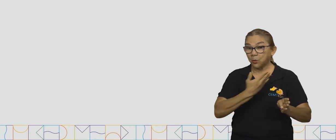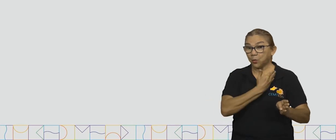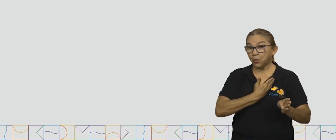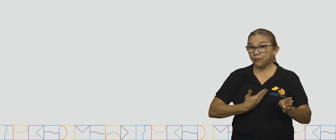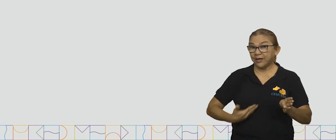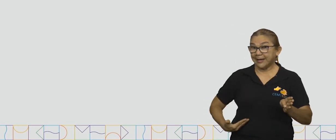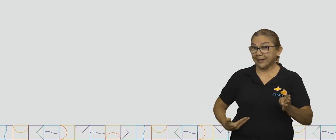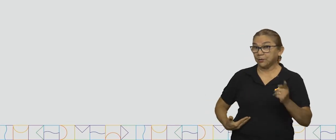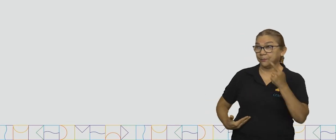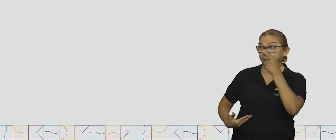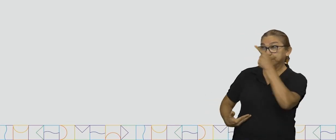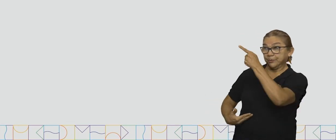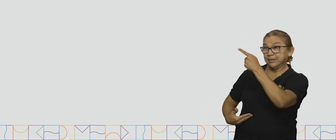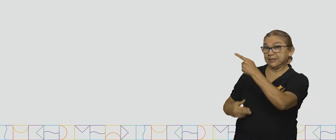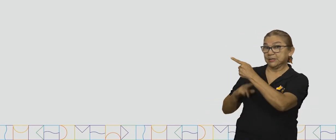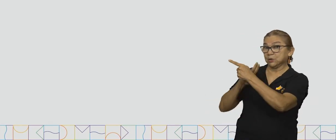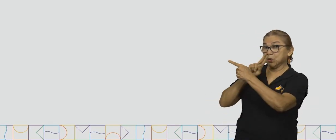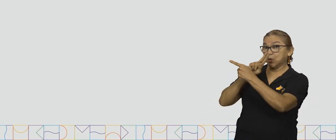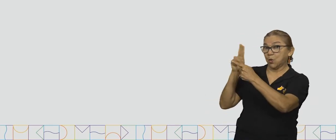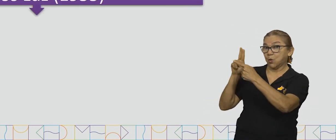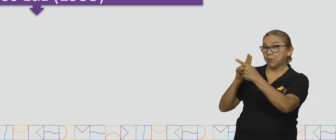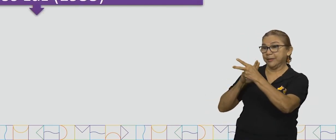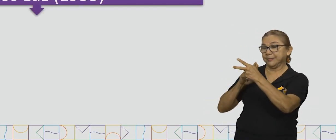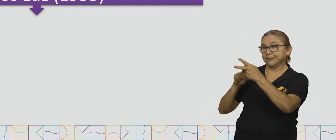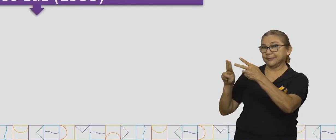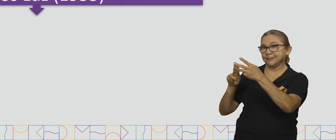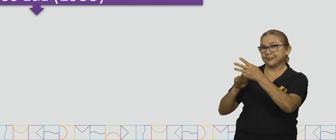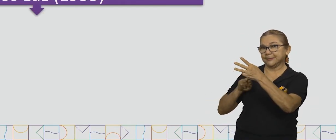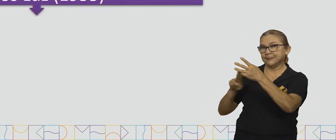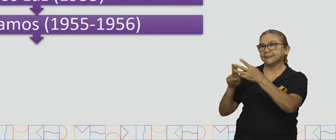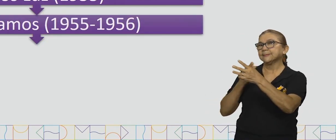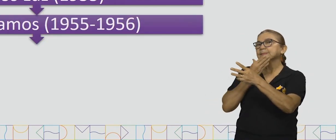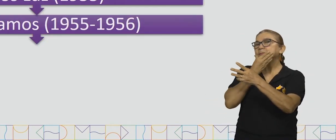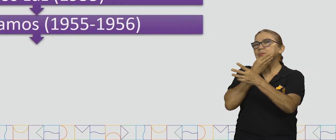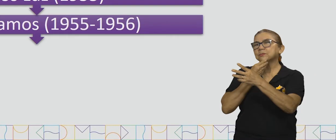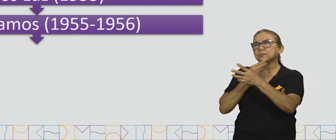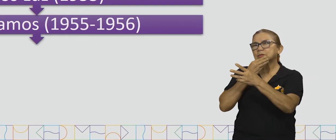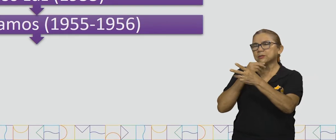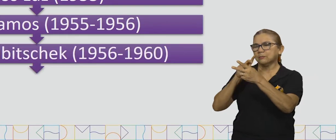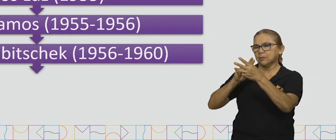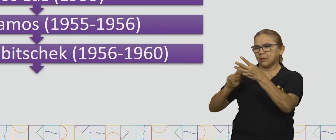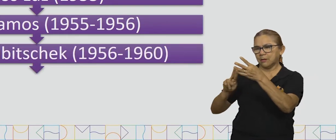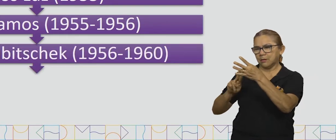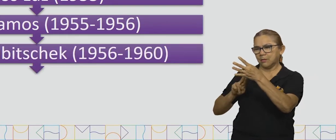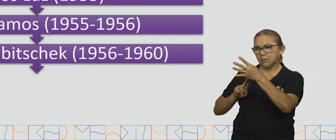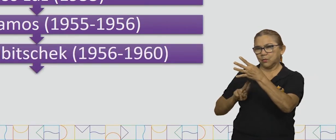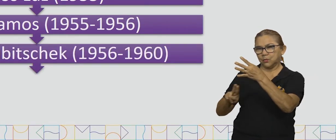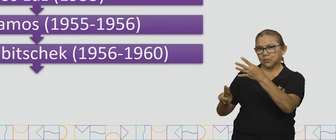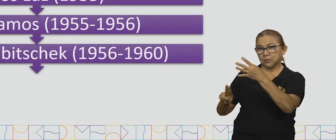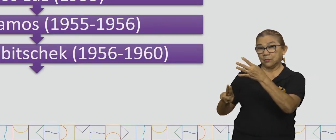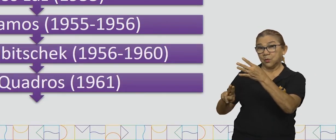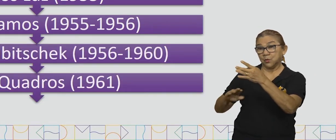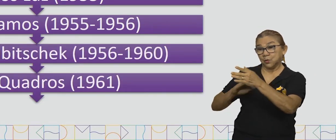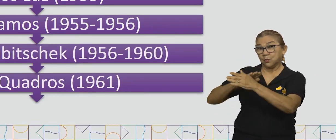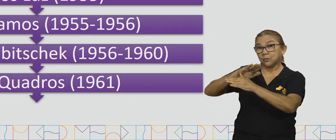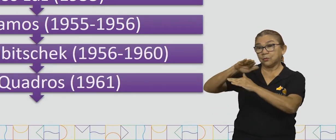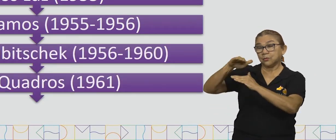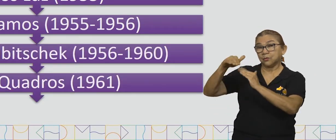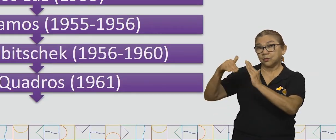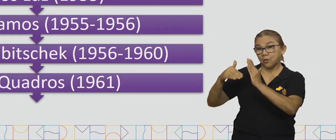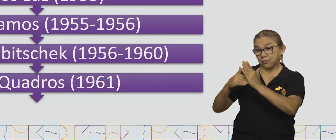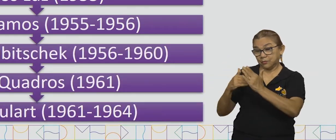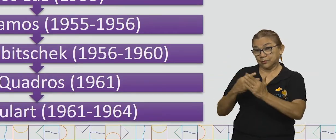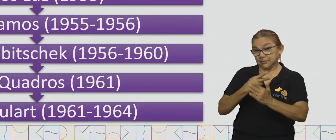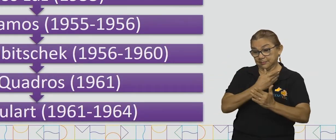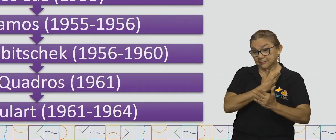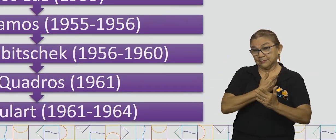Getúlio Vargas, Café Filho, Carlos Luz, Nereu Ramos, Juscelino Kubitschek, Jânio